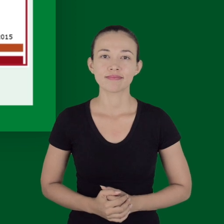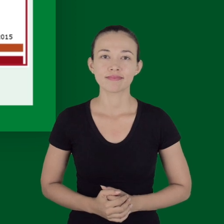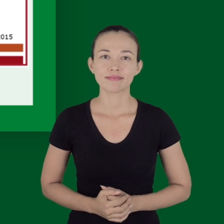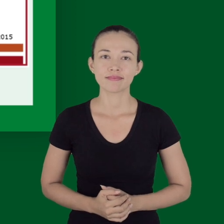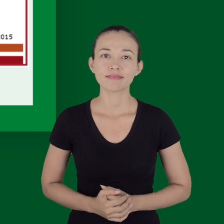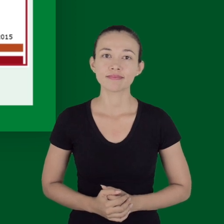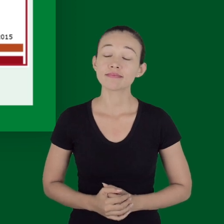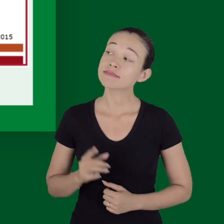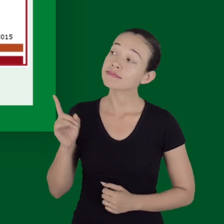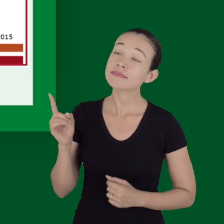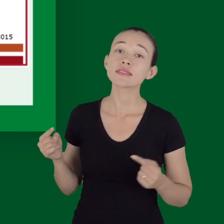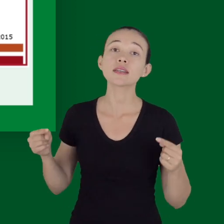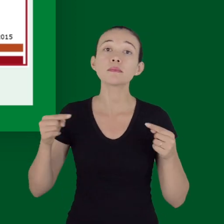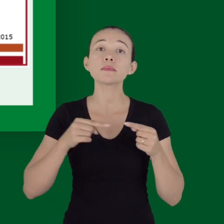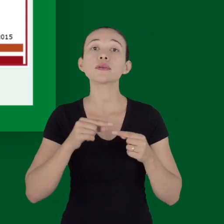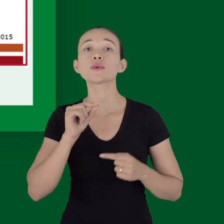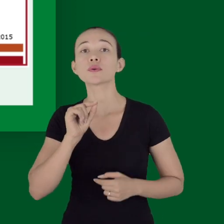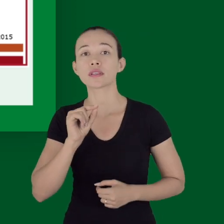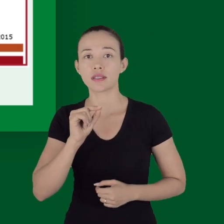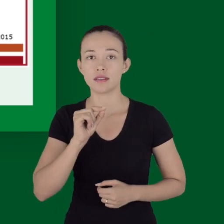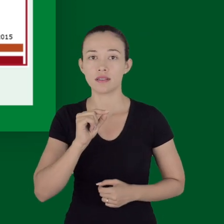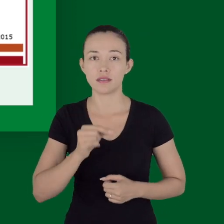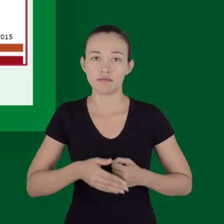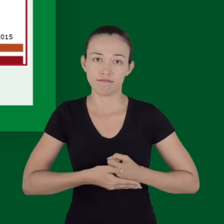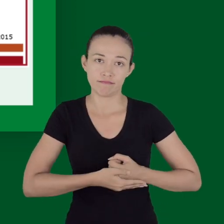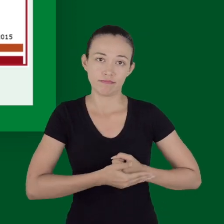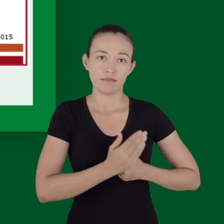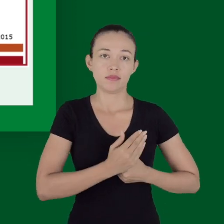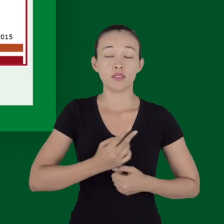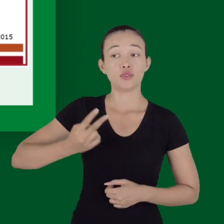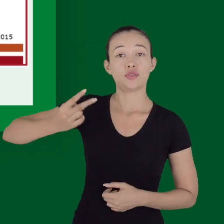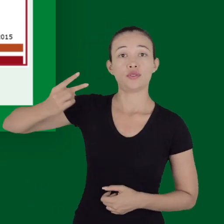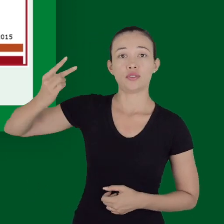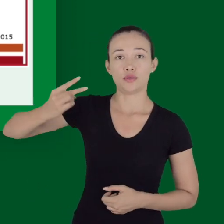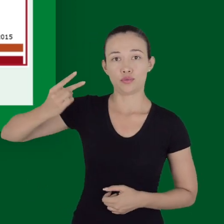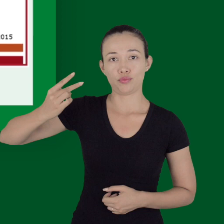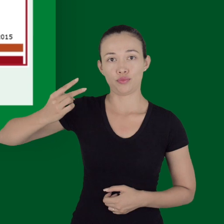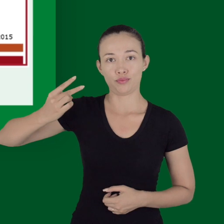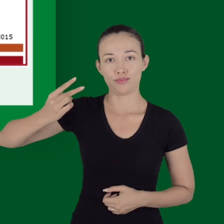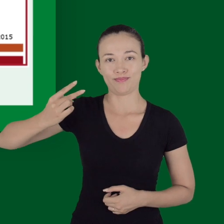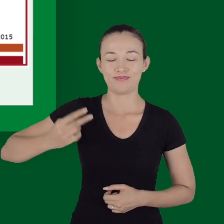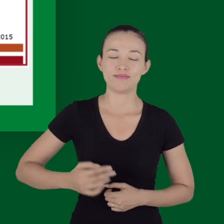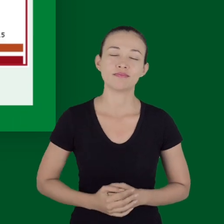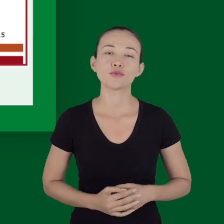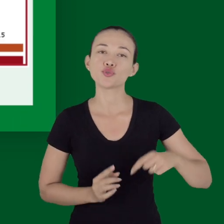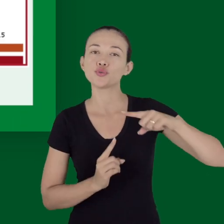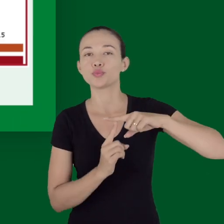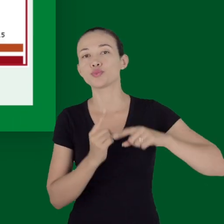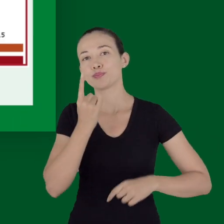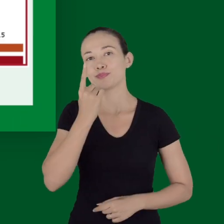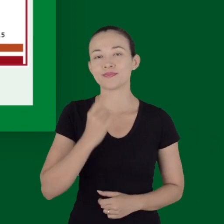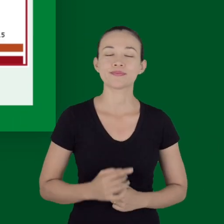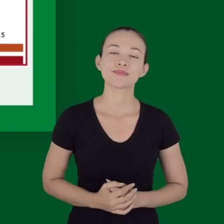finalzinho. E a gente classifica ele, então, esse ritmo como um BAV de segundo grau, MOBITS 1.